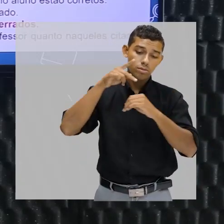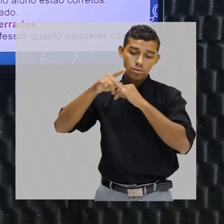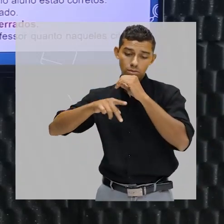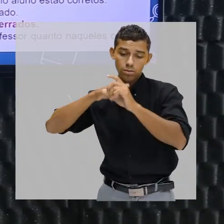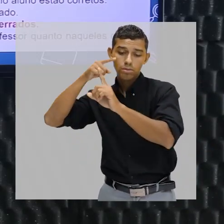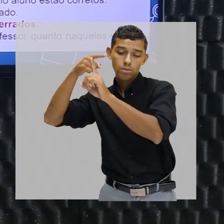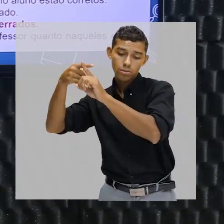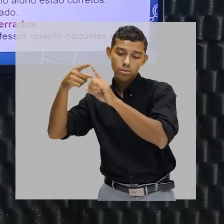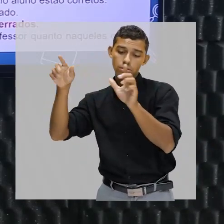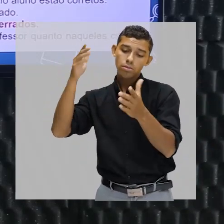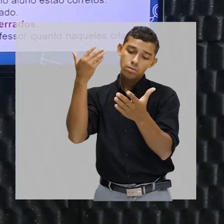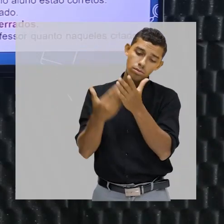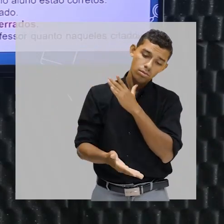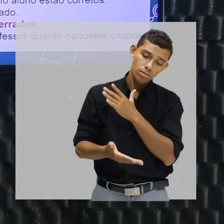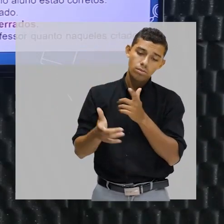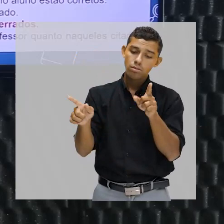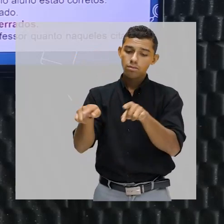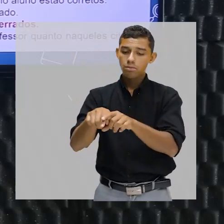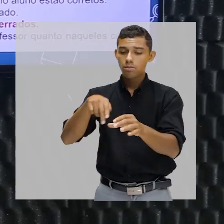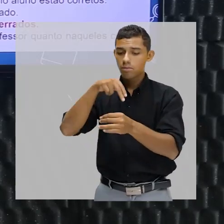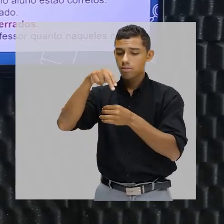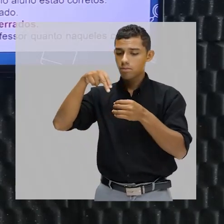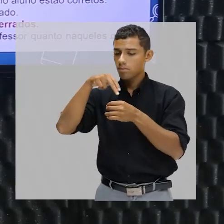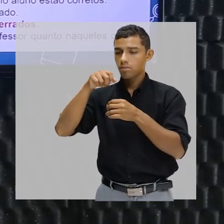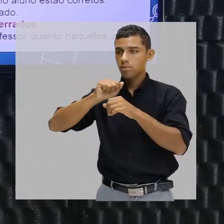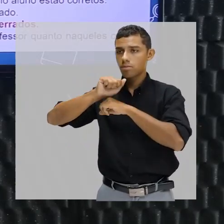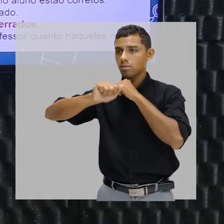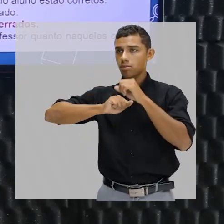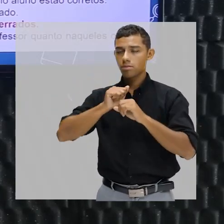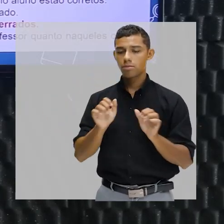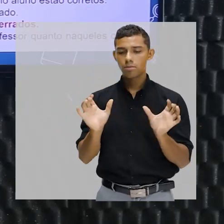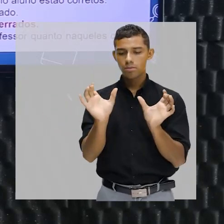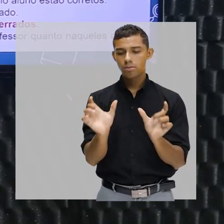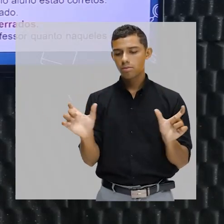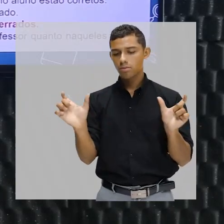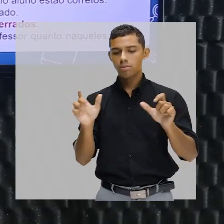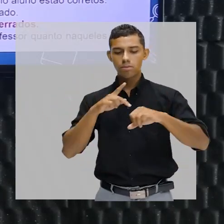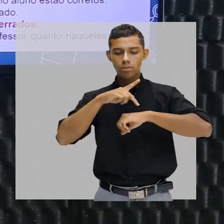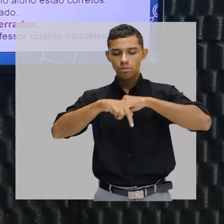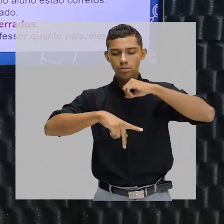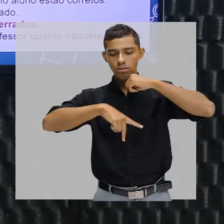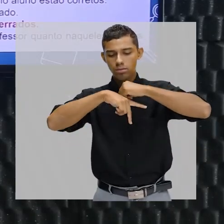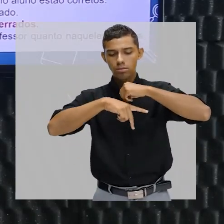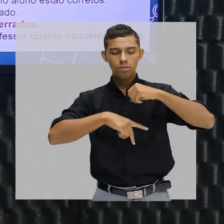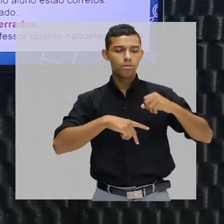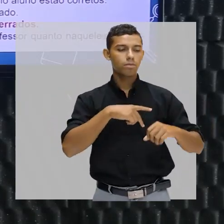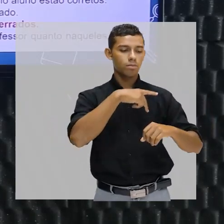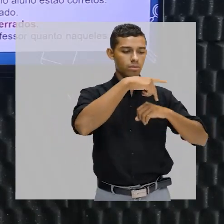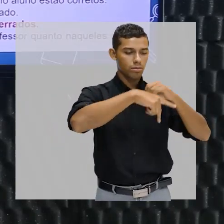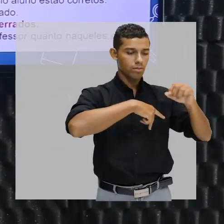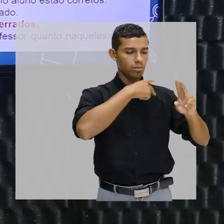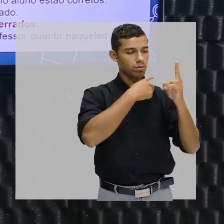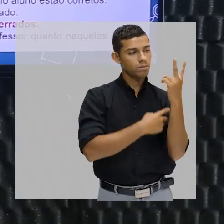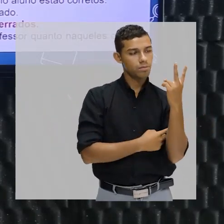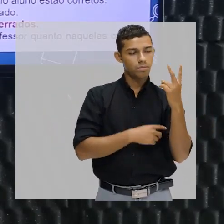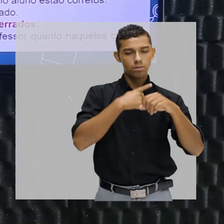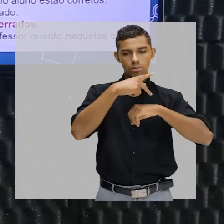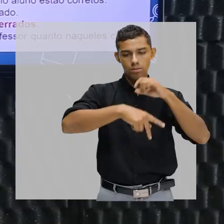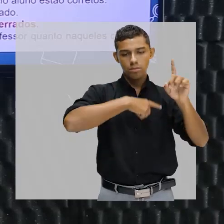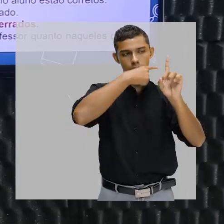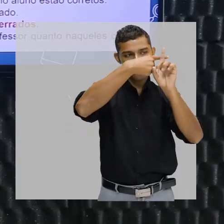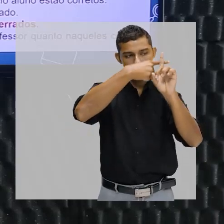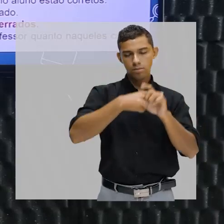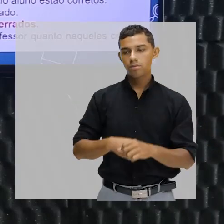atômico, emite aí 2 partículas, né, de próton e 2 nêutrons. Então ele se desfaz